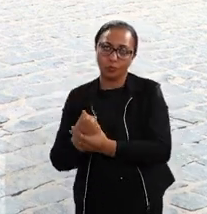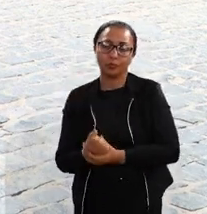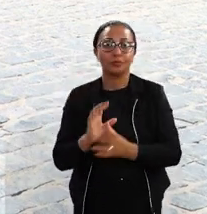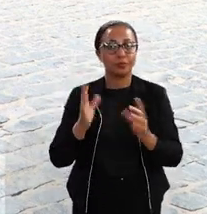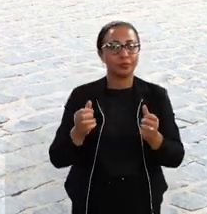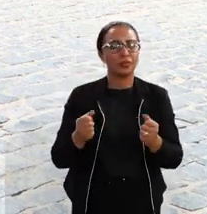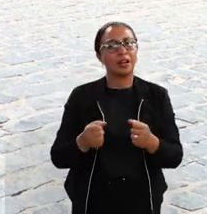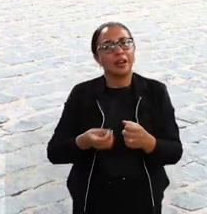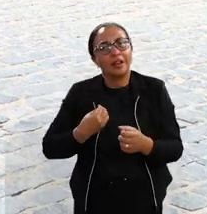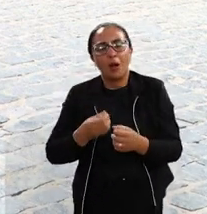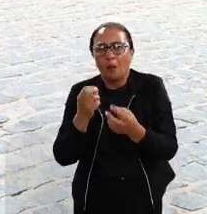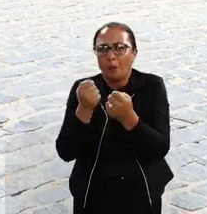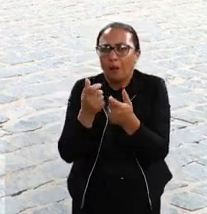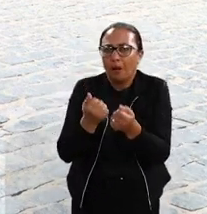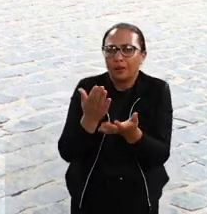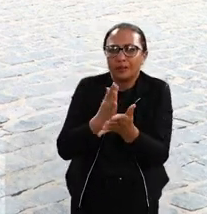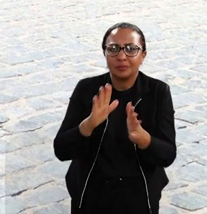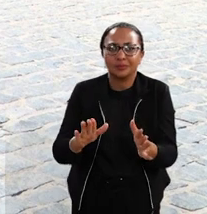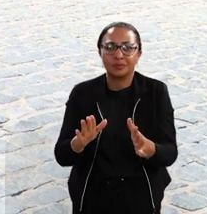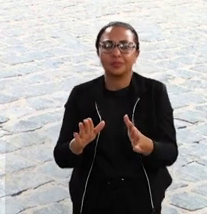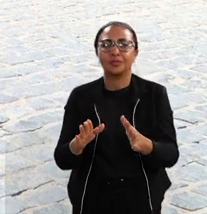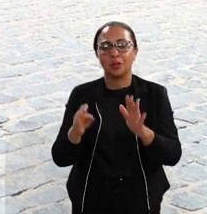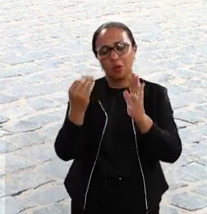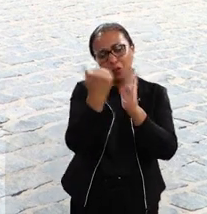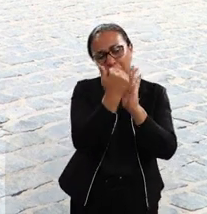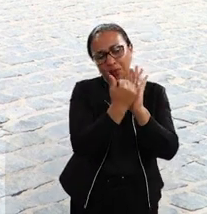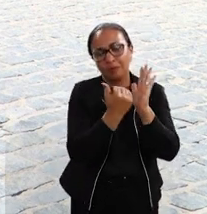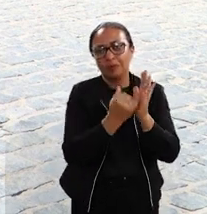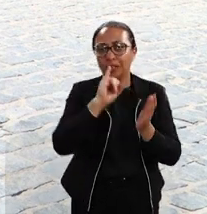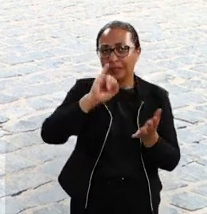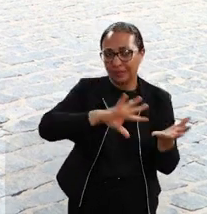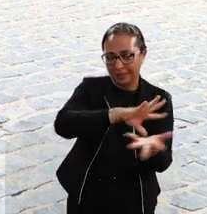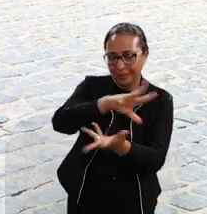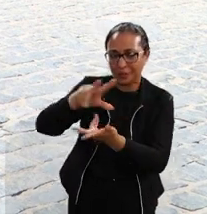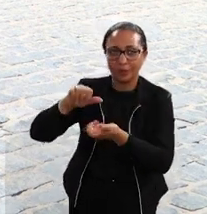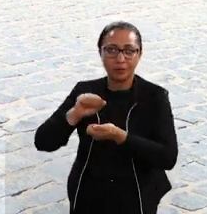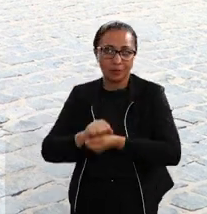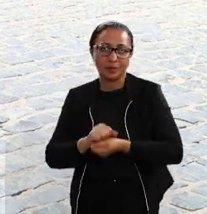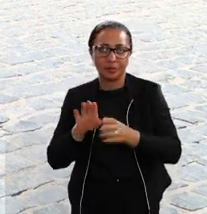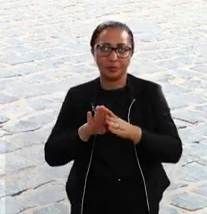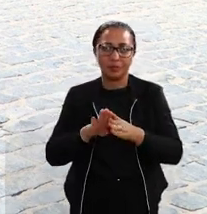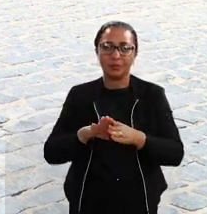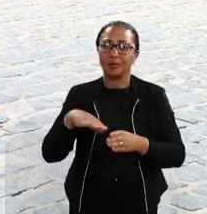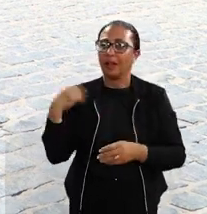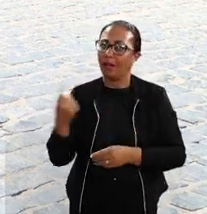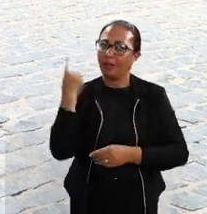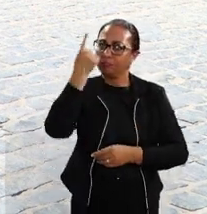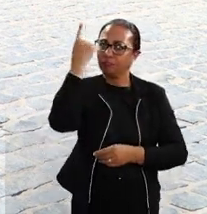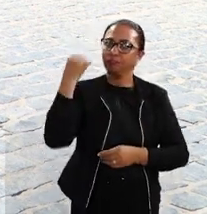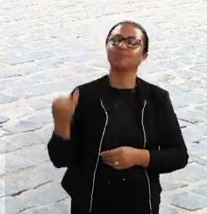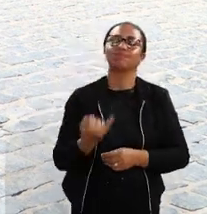Ela já está concluída e publicada num periódico internacional, que é um periódico de alto fator de impacto,